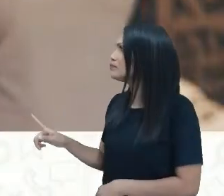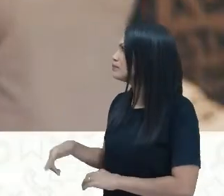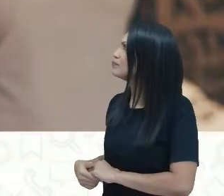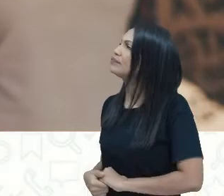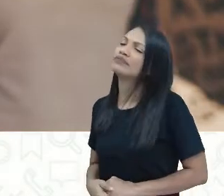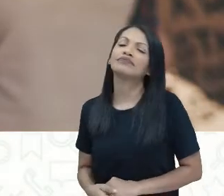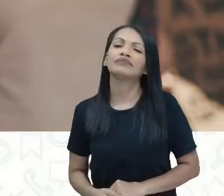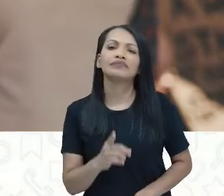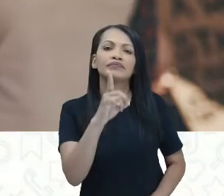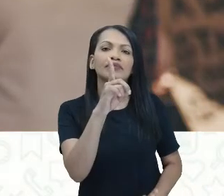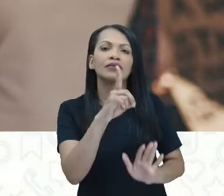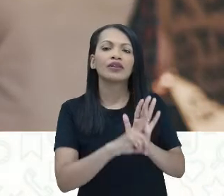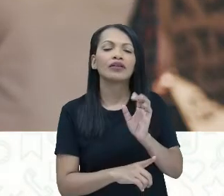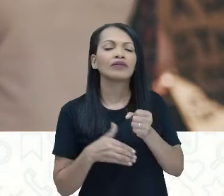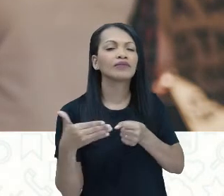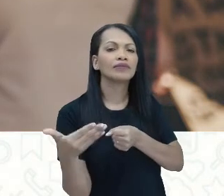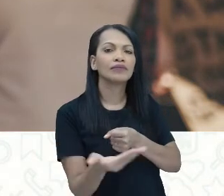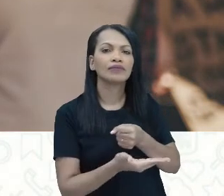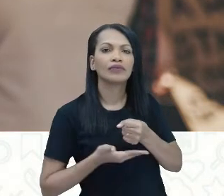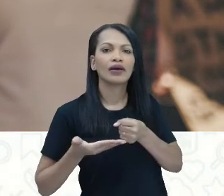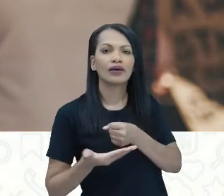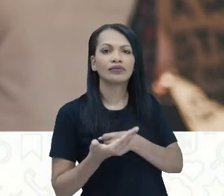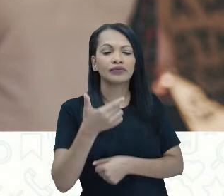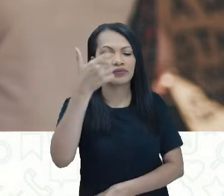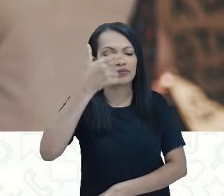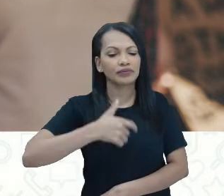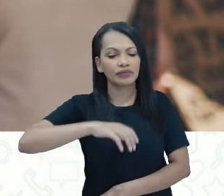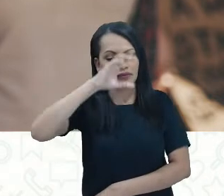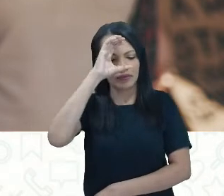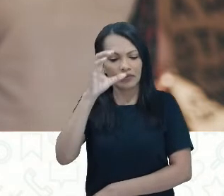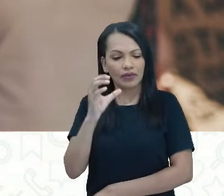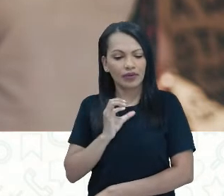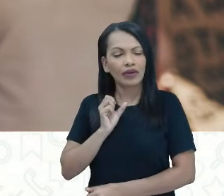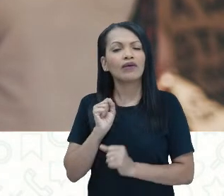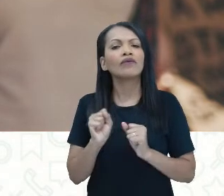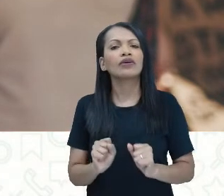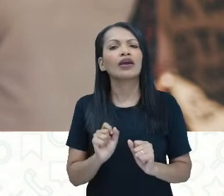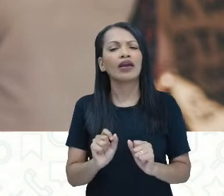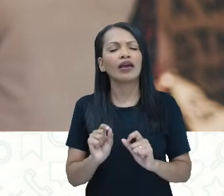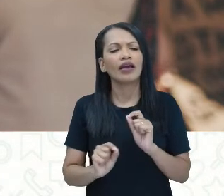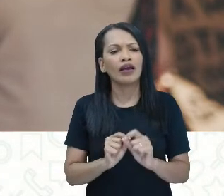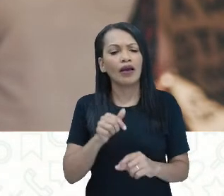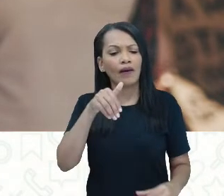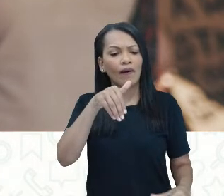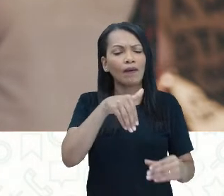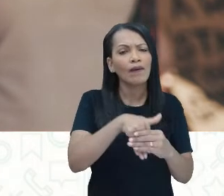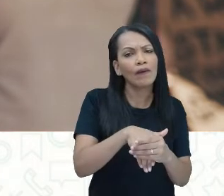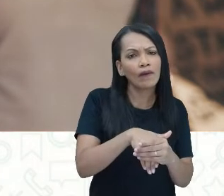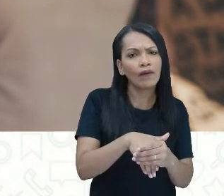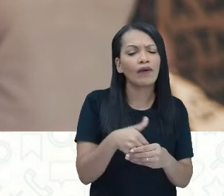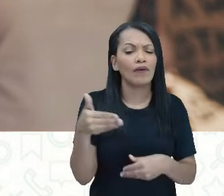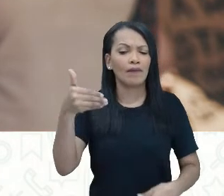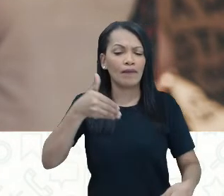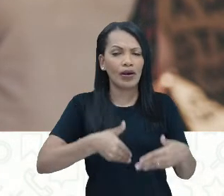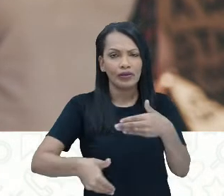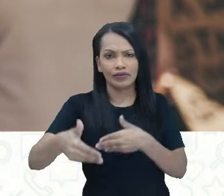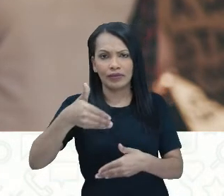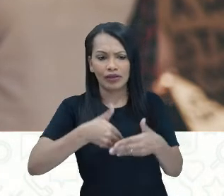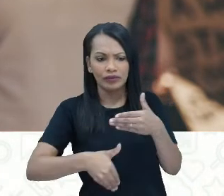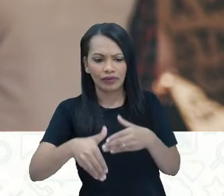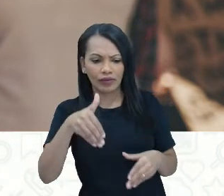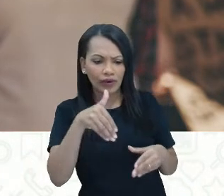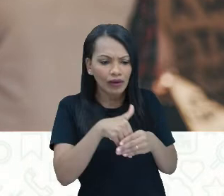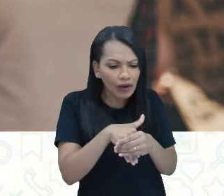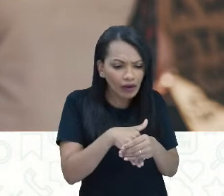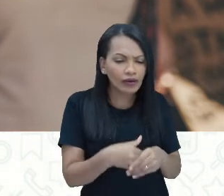direitos, né, básicos que colocam o cidadão na vida ativa de uma cidade, como a participação do cidadão